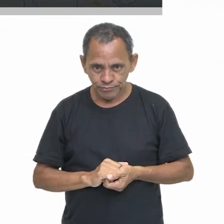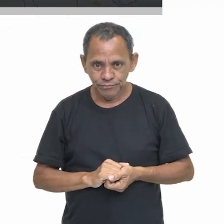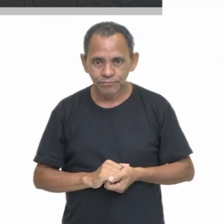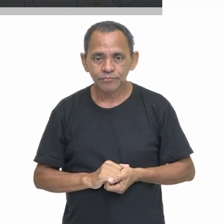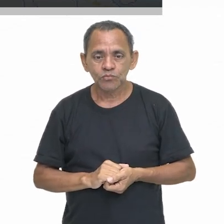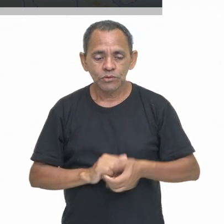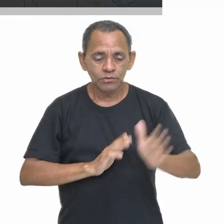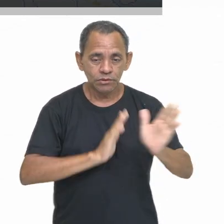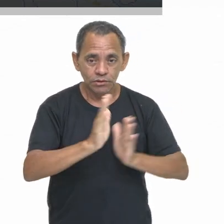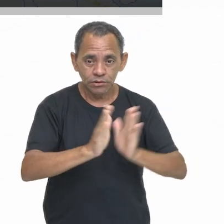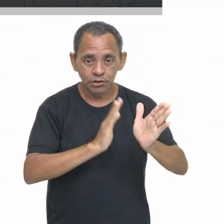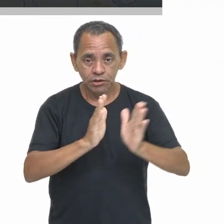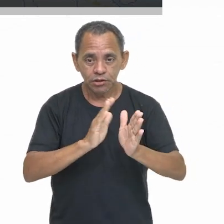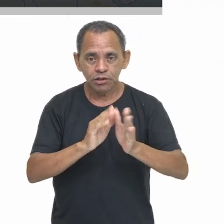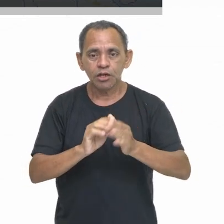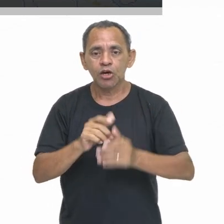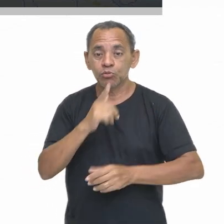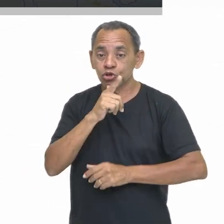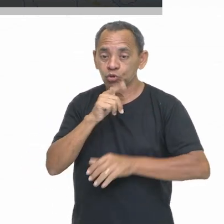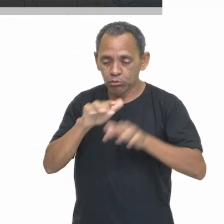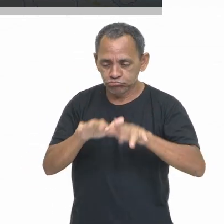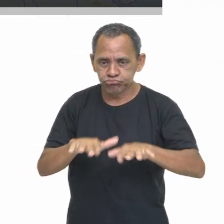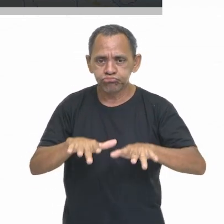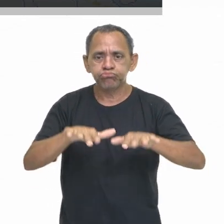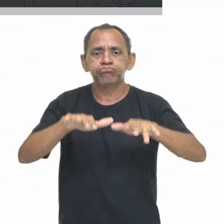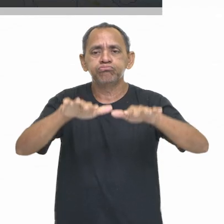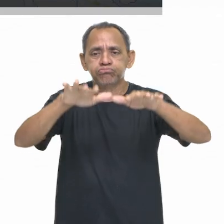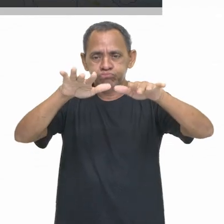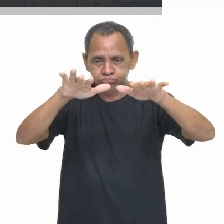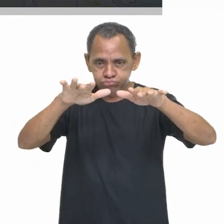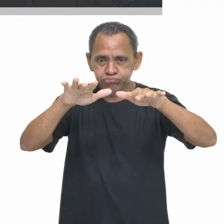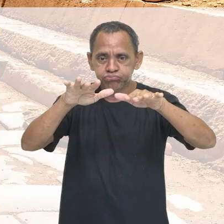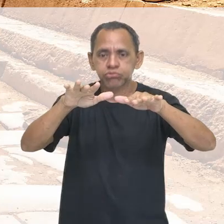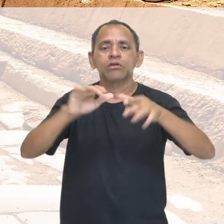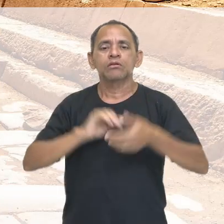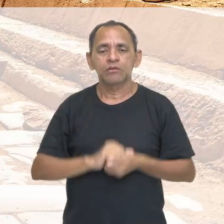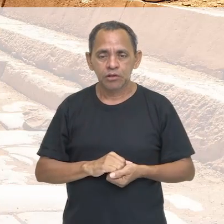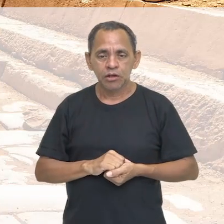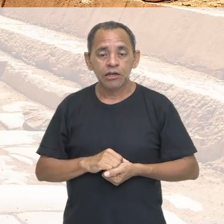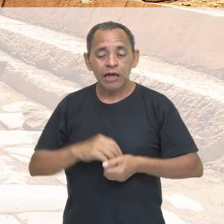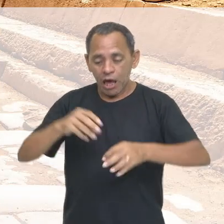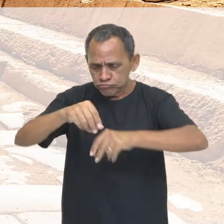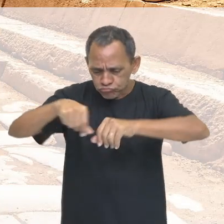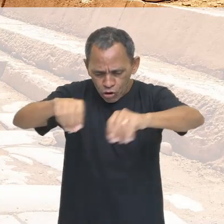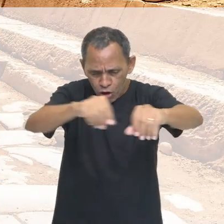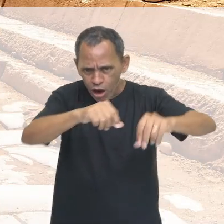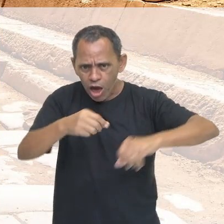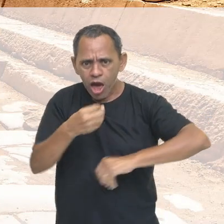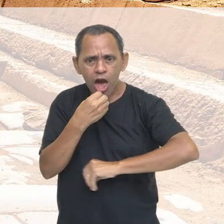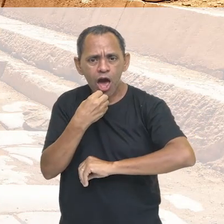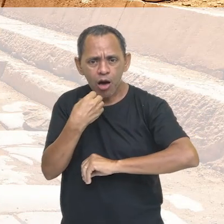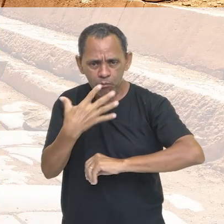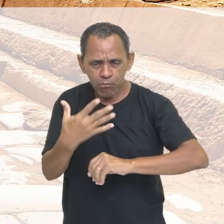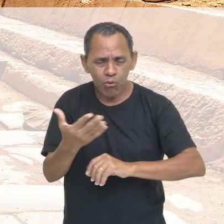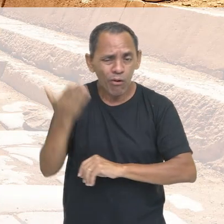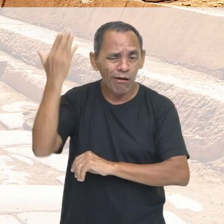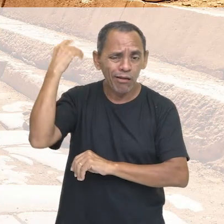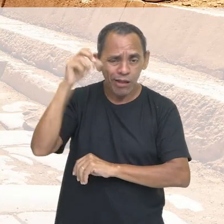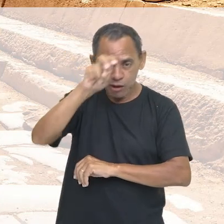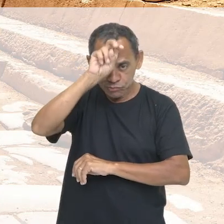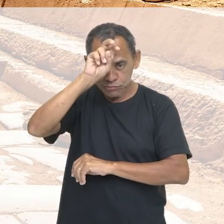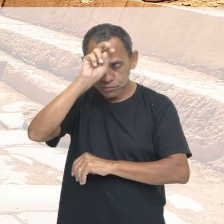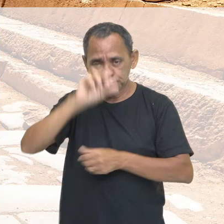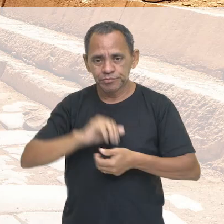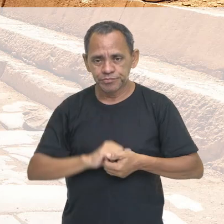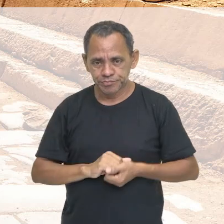seu período de cheia, né, ele fertilizava os solos do Egito Antigo, tá bom?